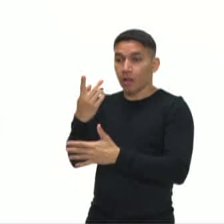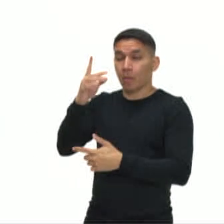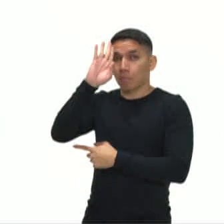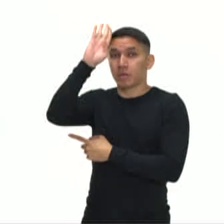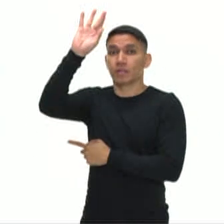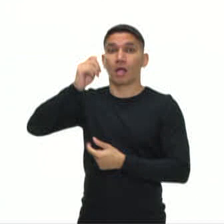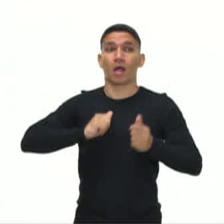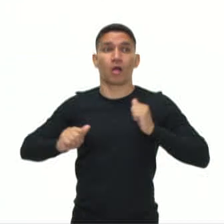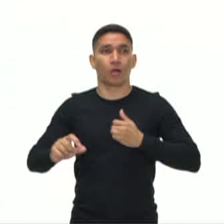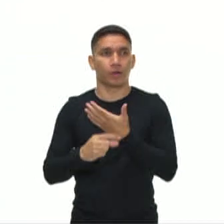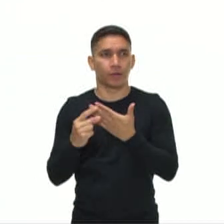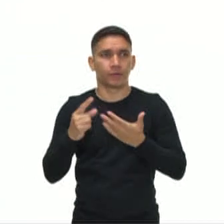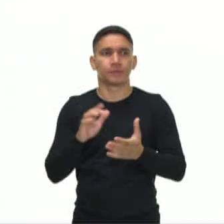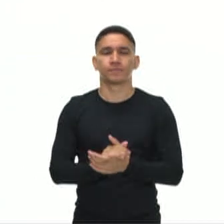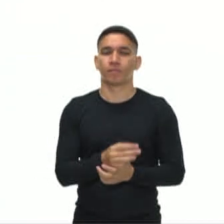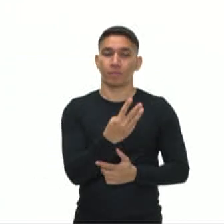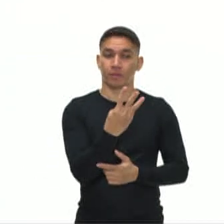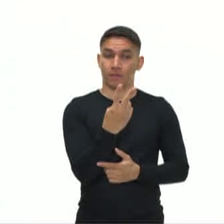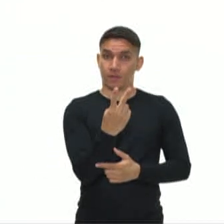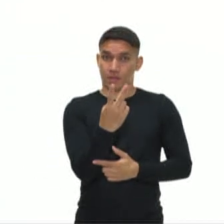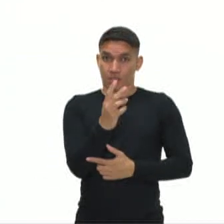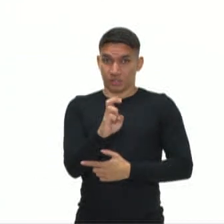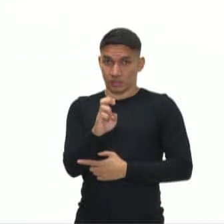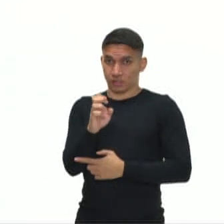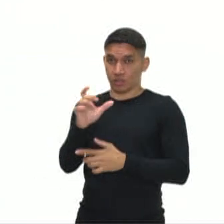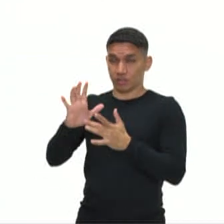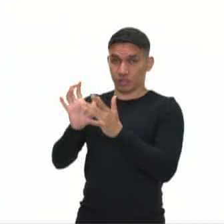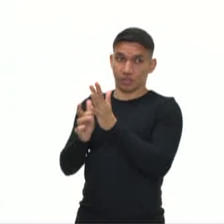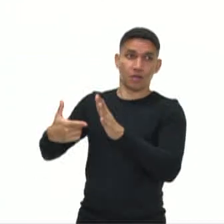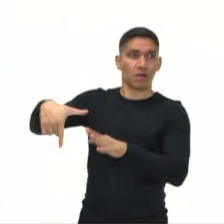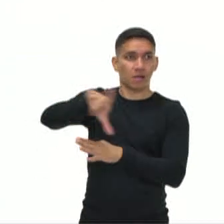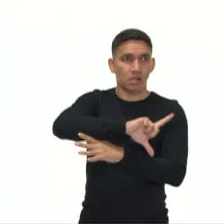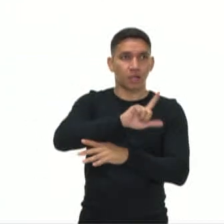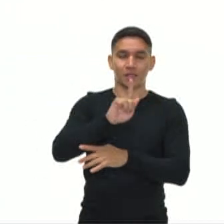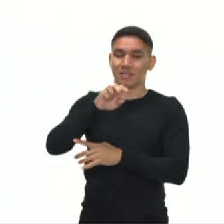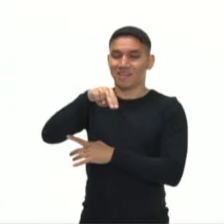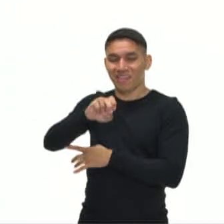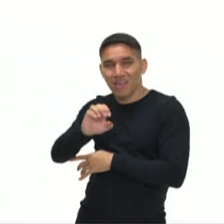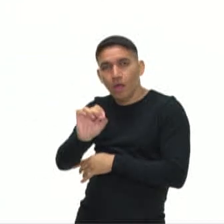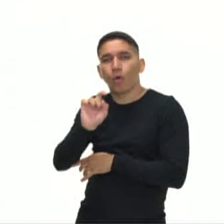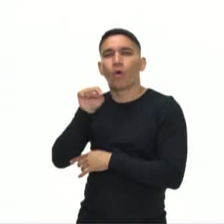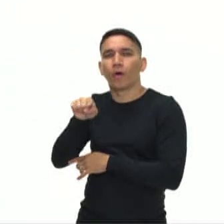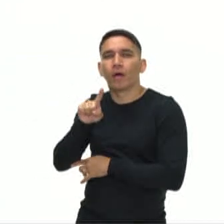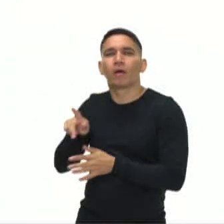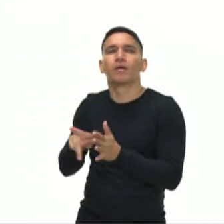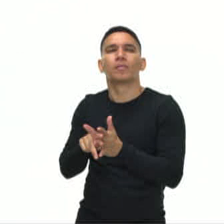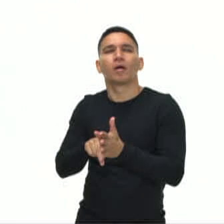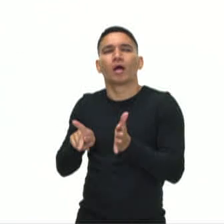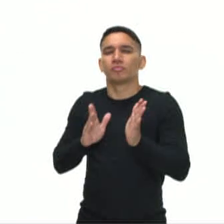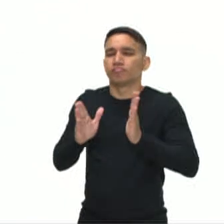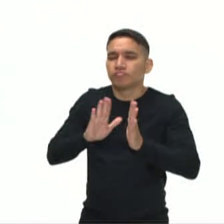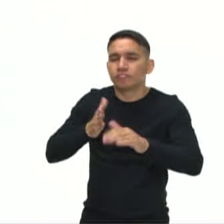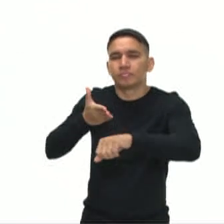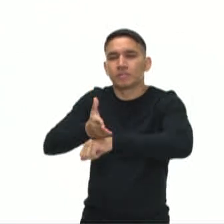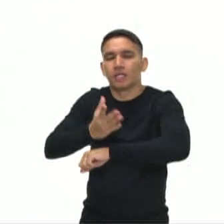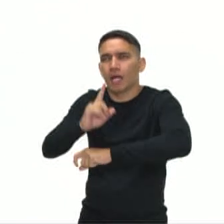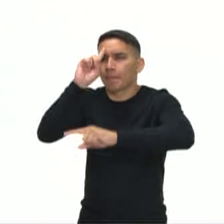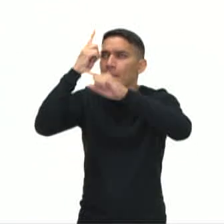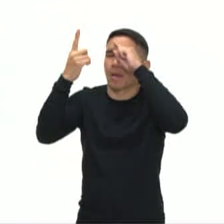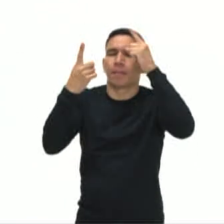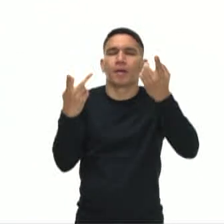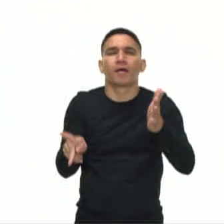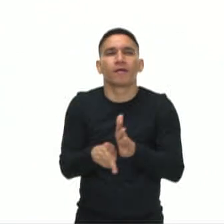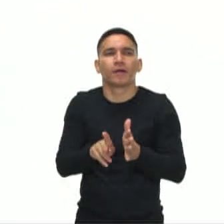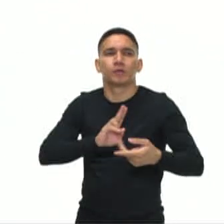Em 235 a.C., Gneo Névio, dramaturgo contemporâneo de Livio, cria os gêneros fábula toccata,